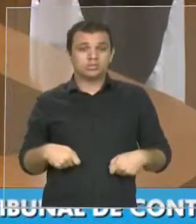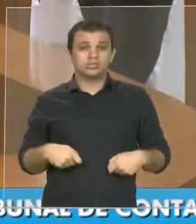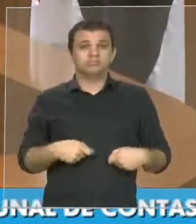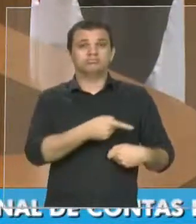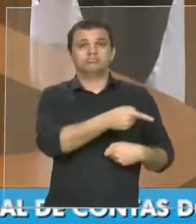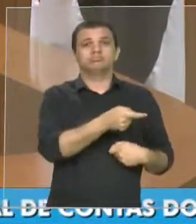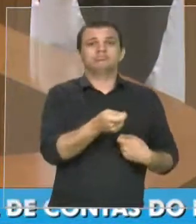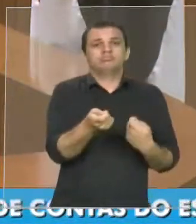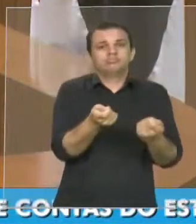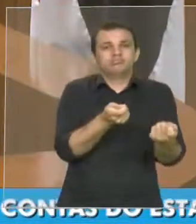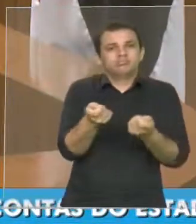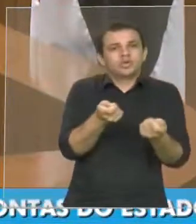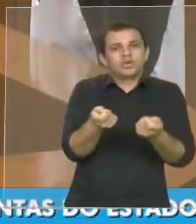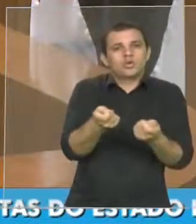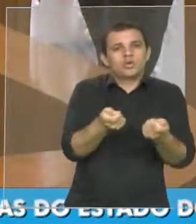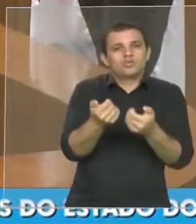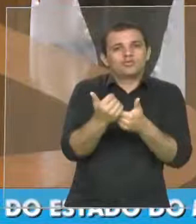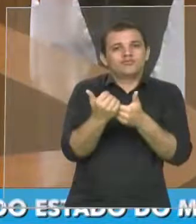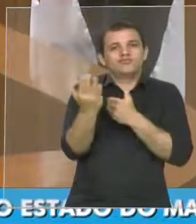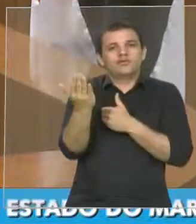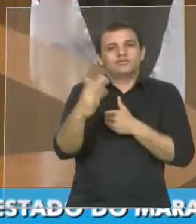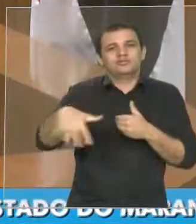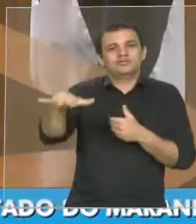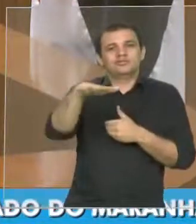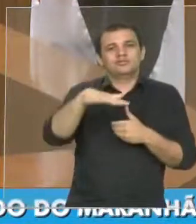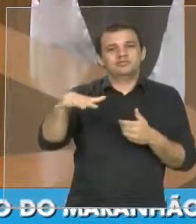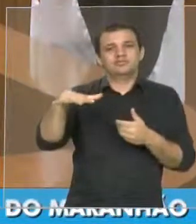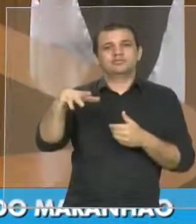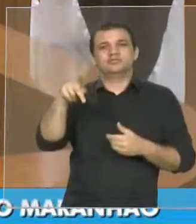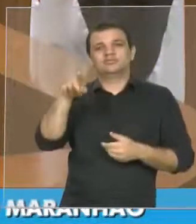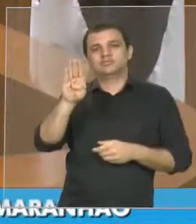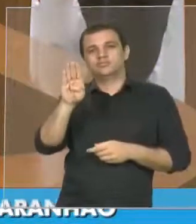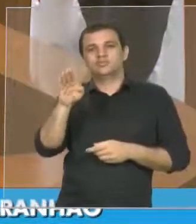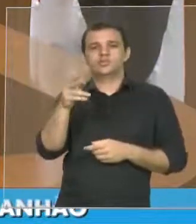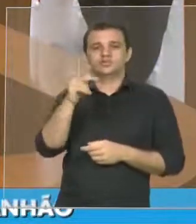controle externo, como faz com muita